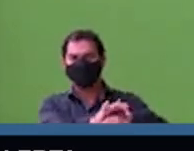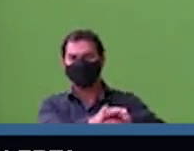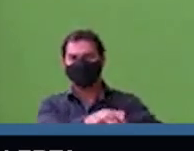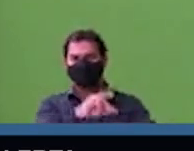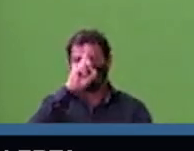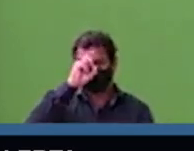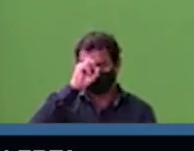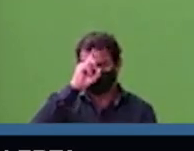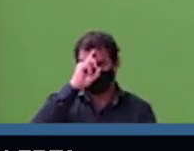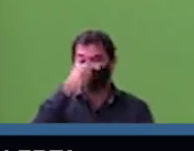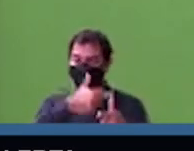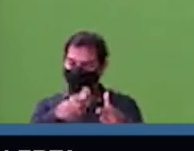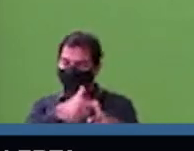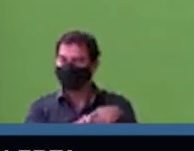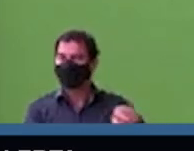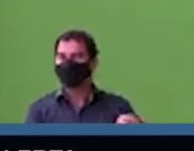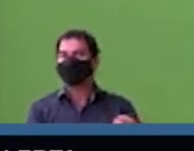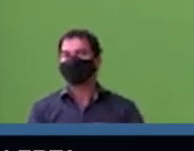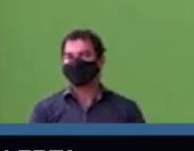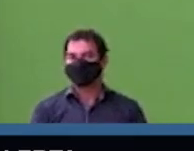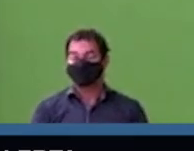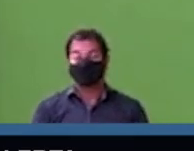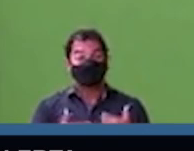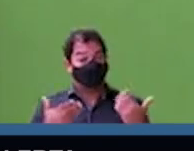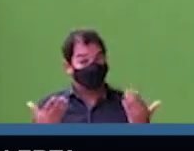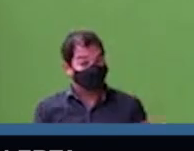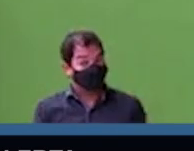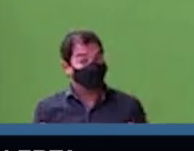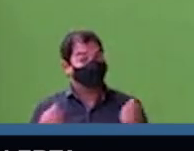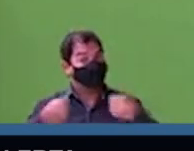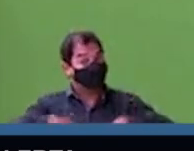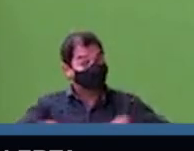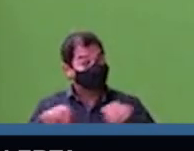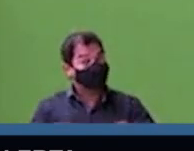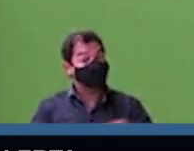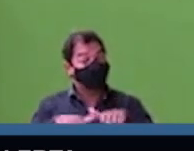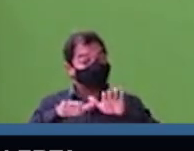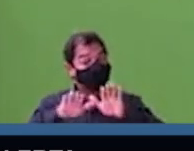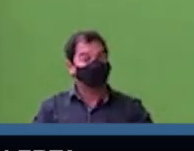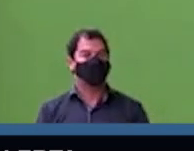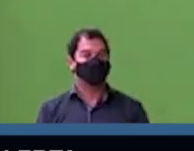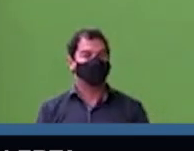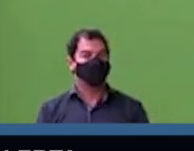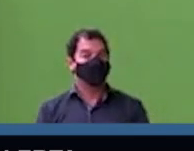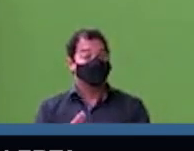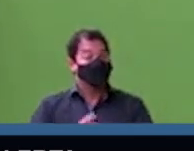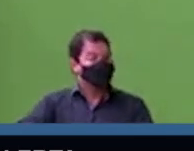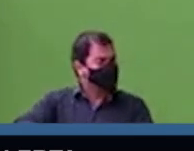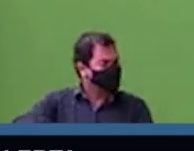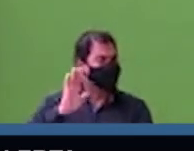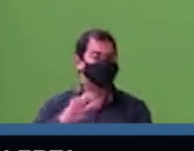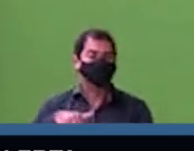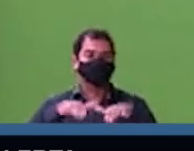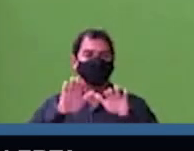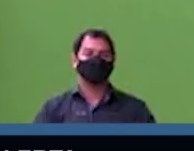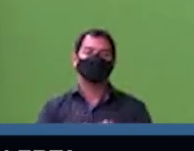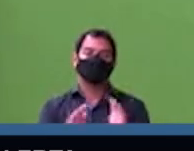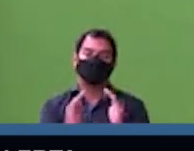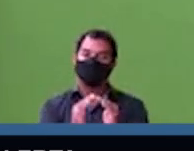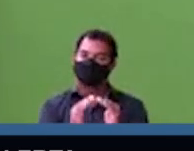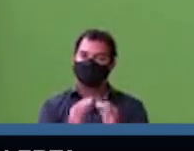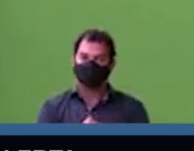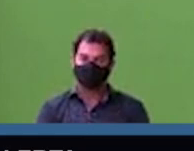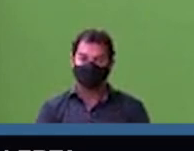problemas na mitigação da doença. Então, nós temos que permanecer o máximo que pudermos